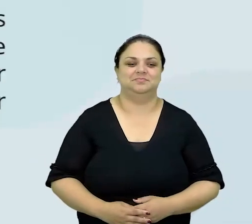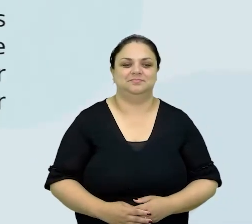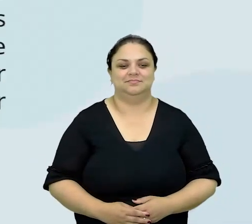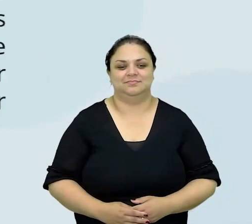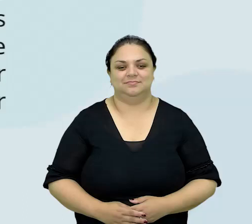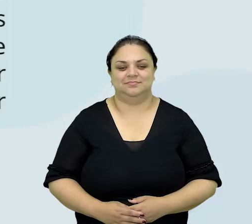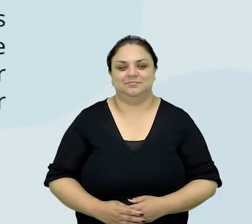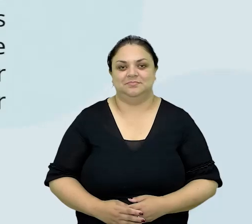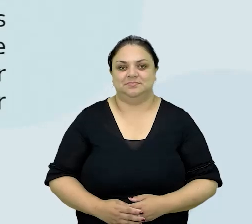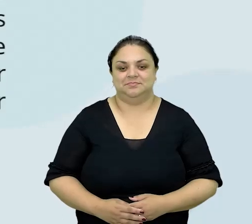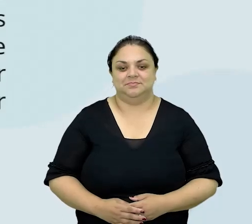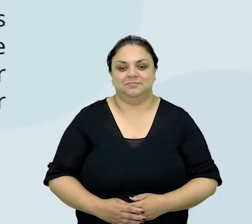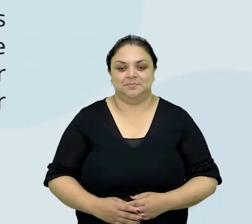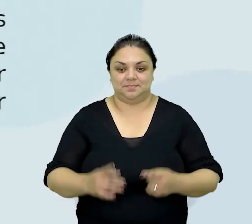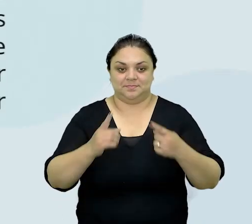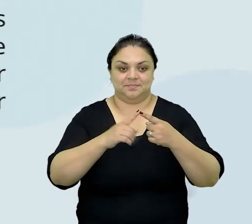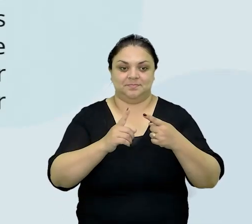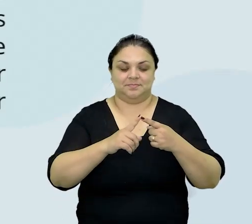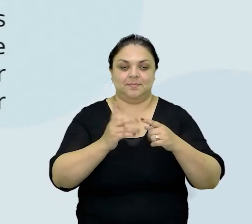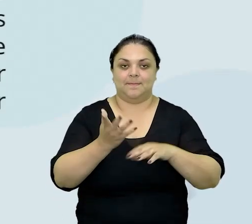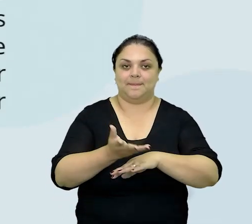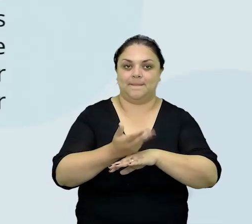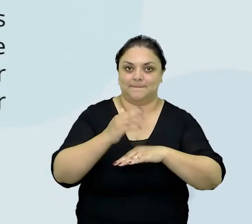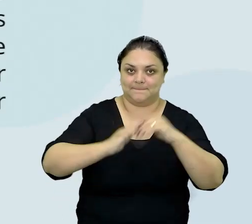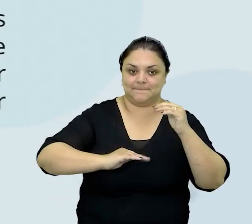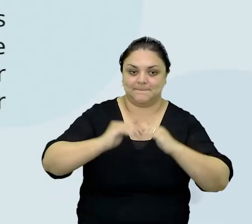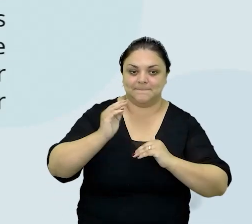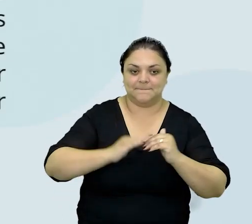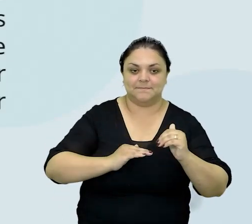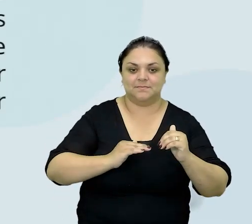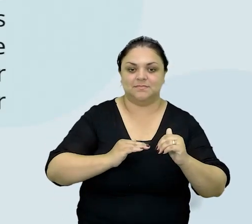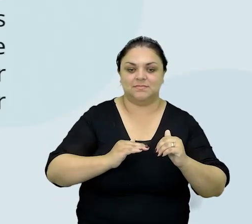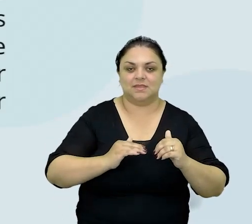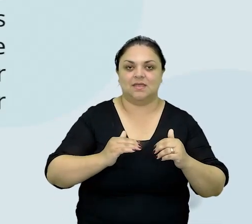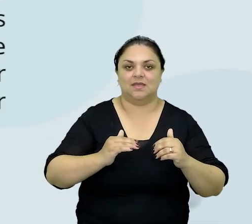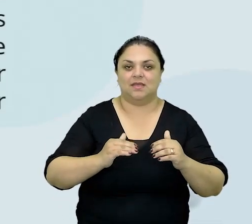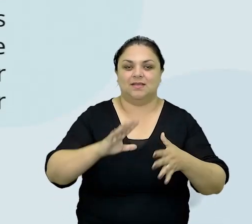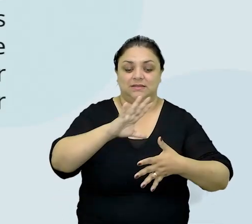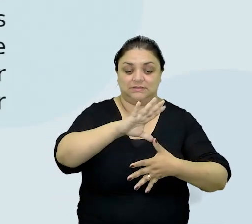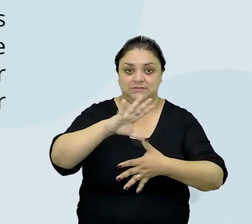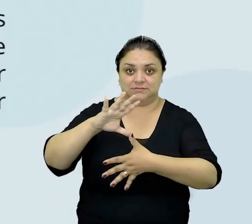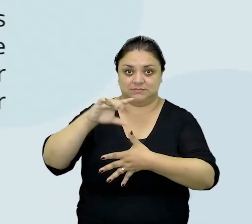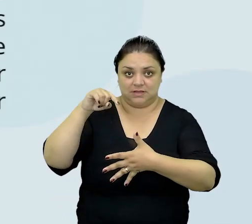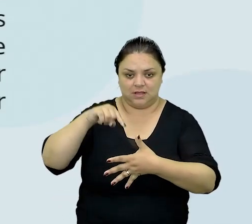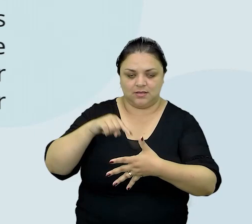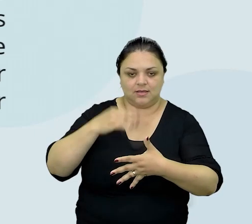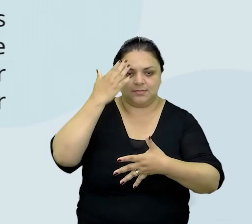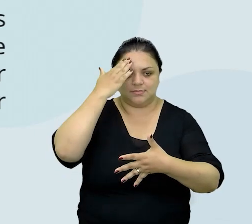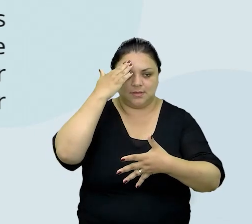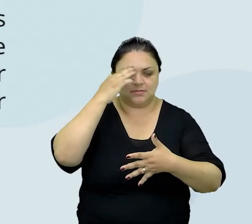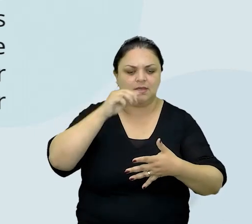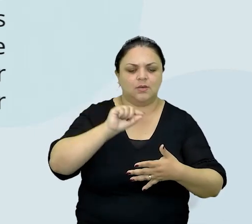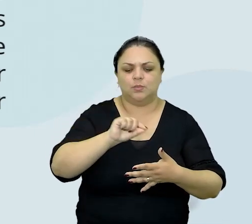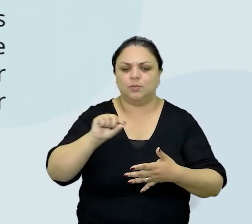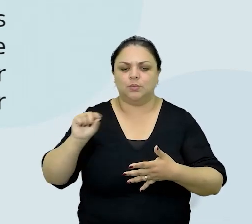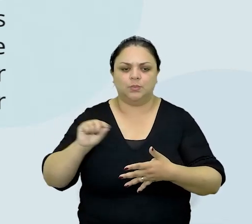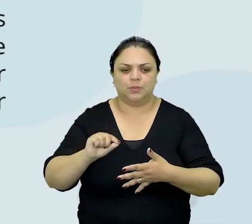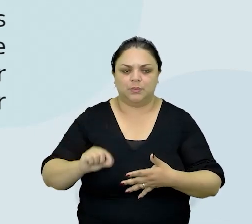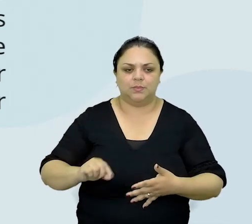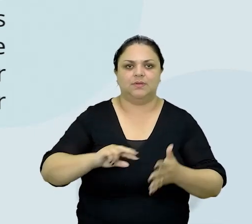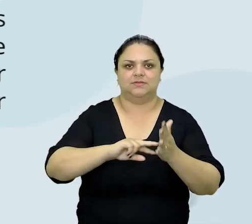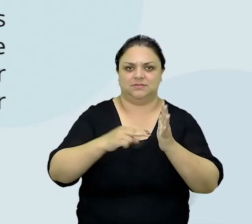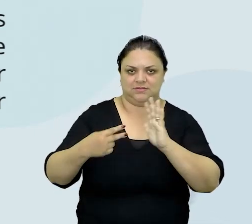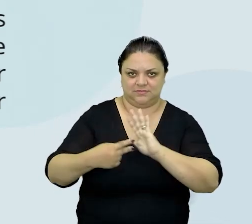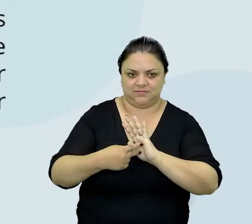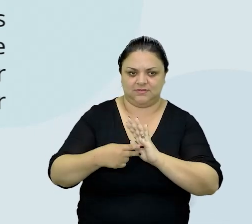seguintes. A primeira delas, que é a habilidade utilizar as linguagens cartográfica, gráfica e iconográfica,